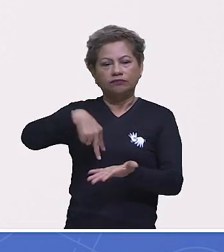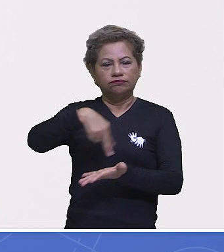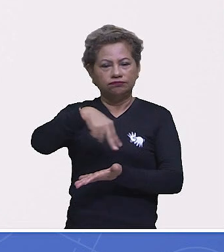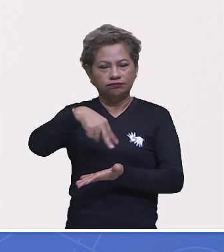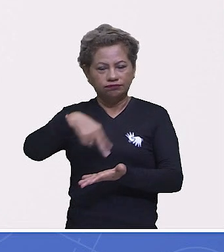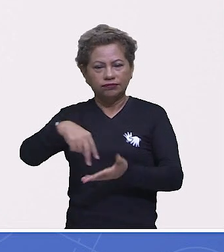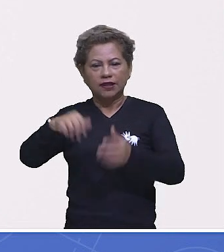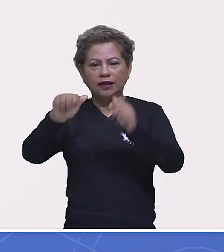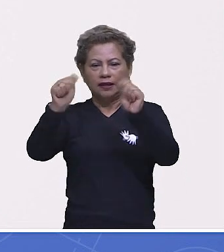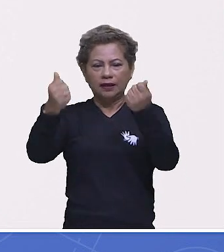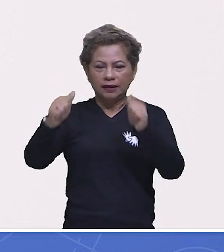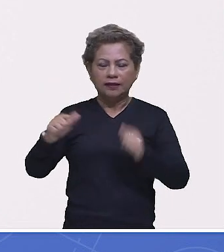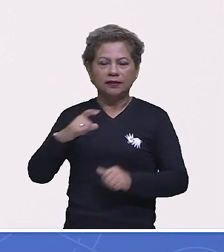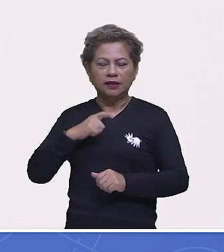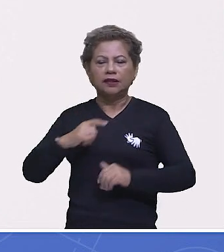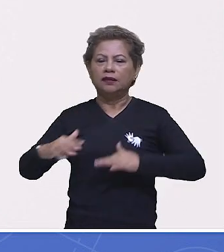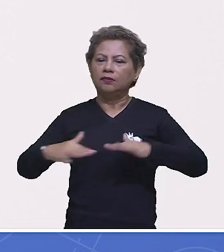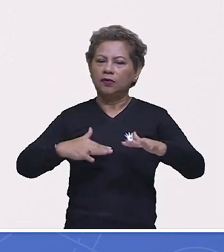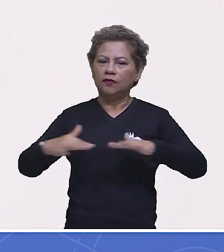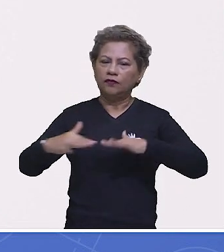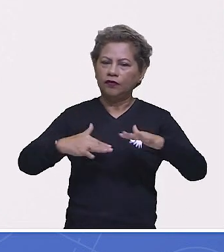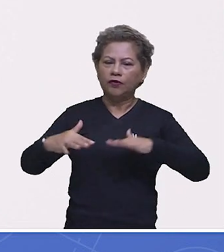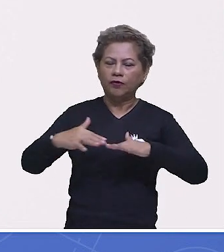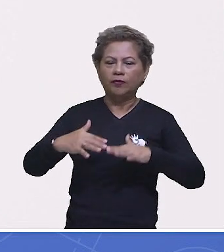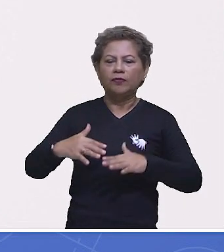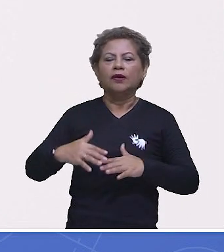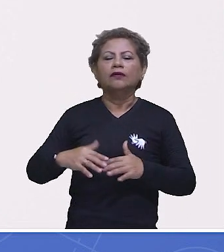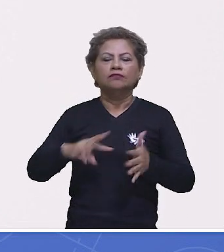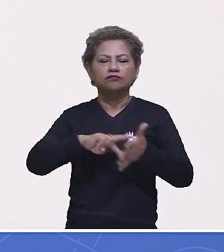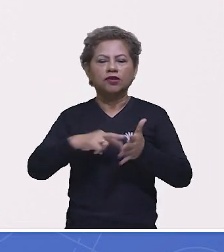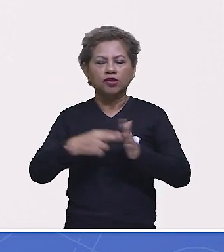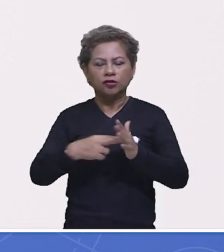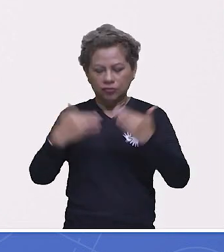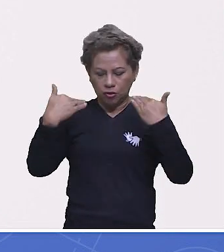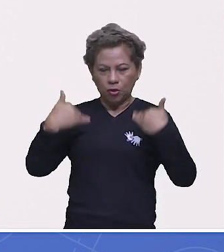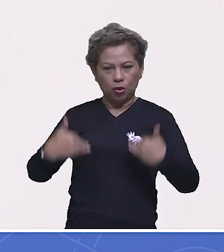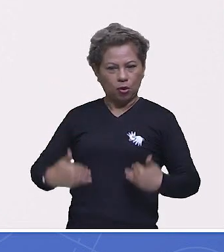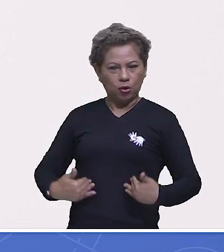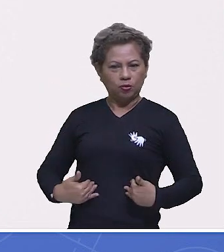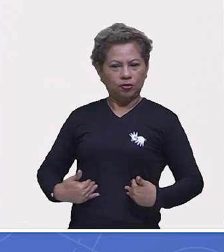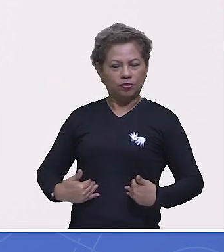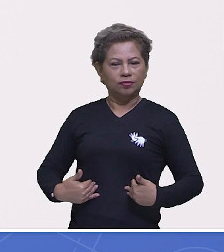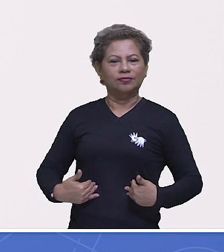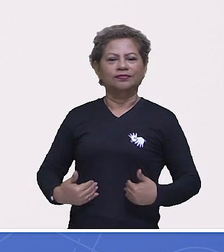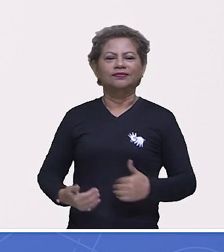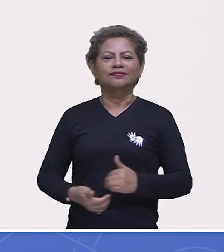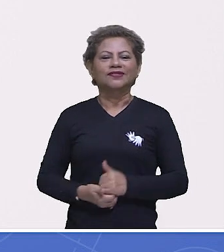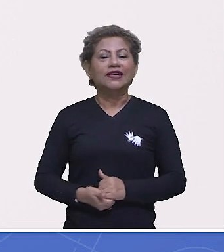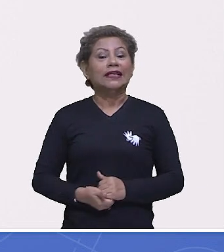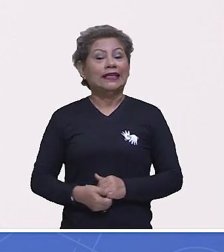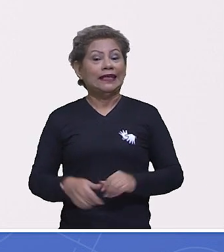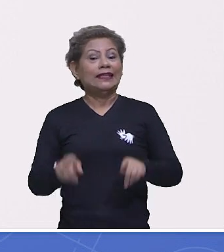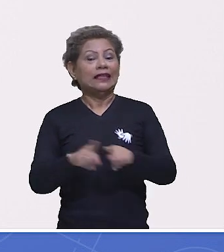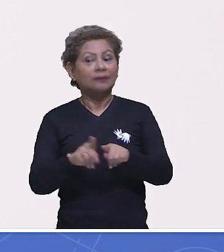arte de movimentar expressivamente o corpo, seguindo estímulos ritmados, geralmente ao som